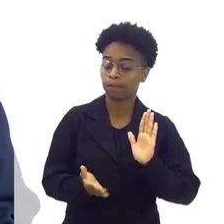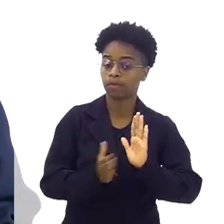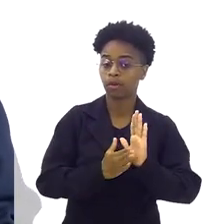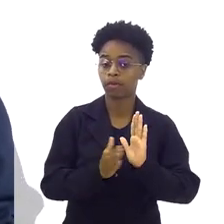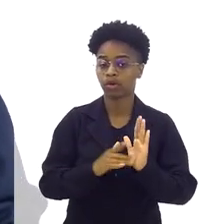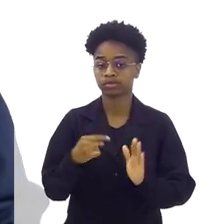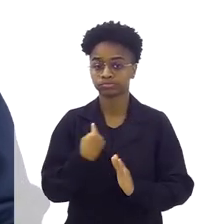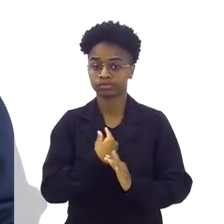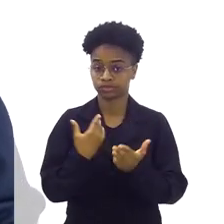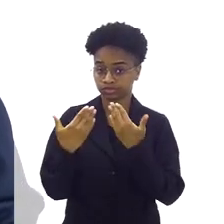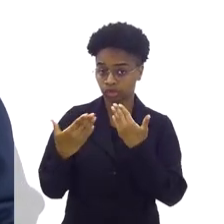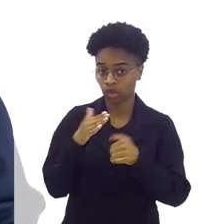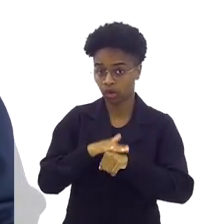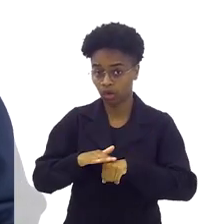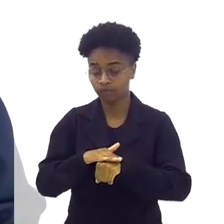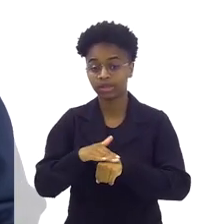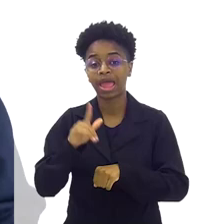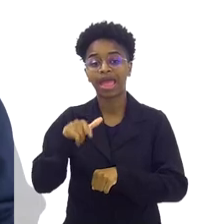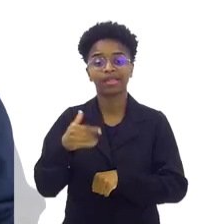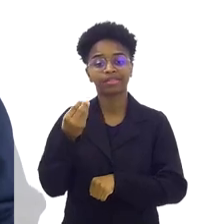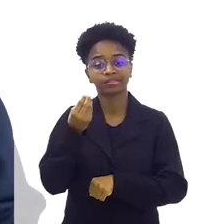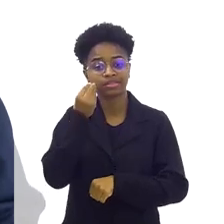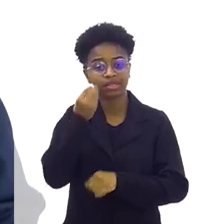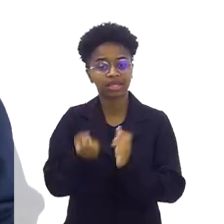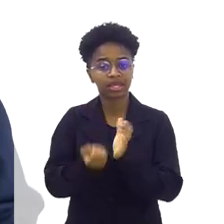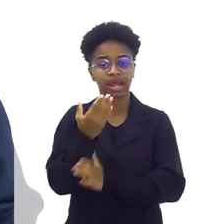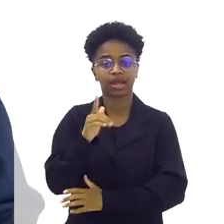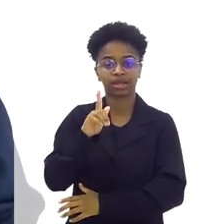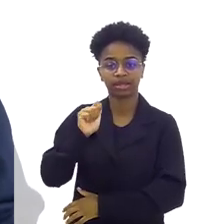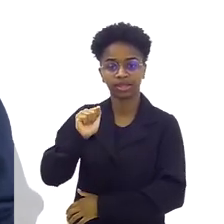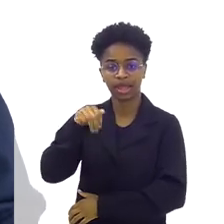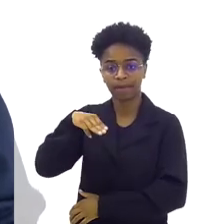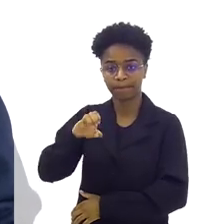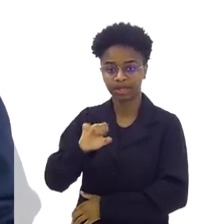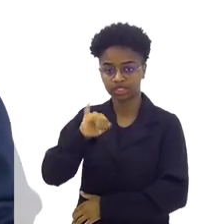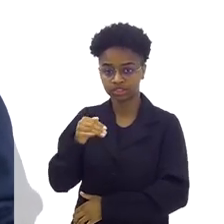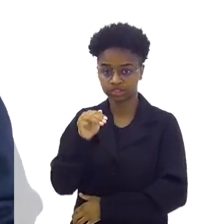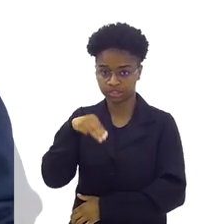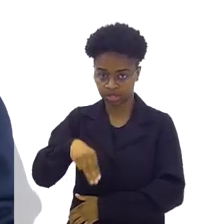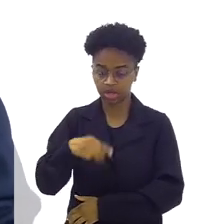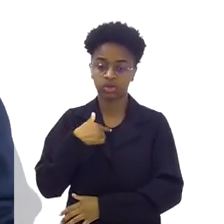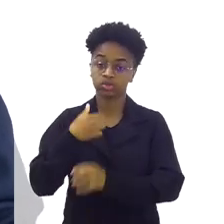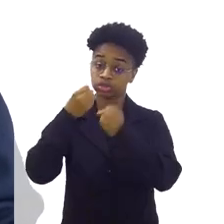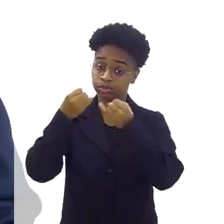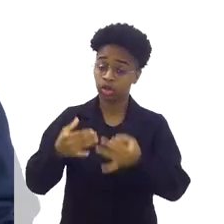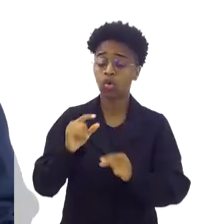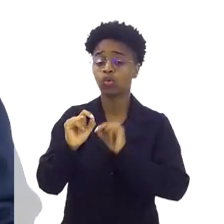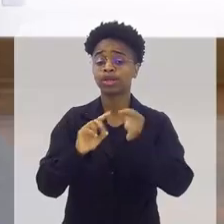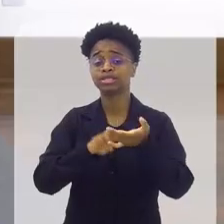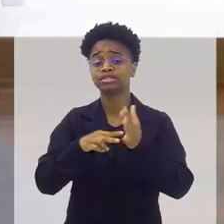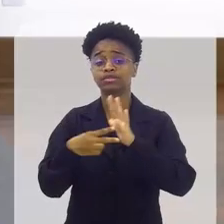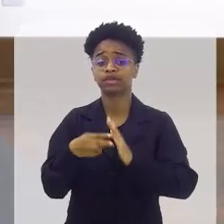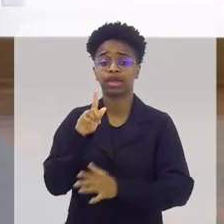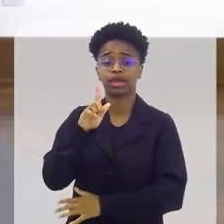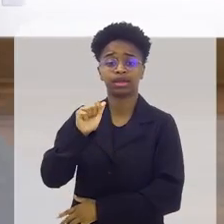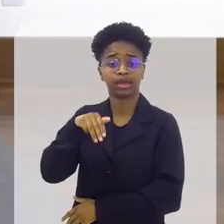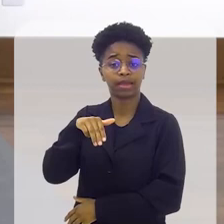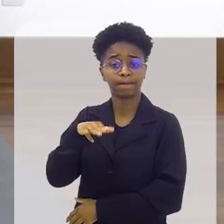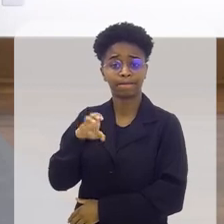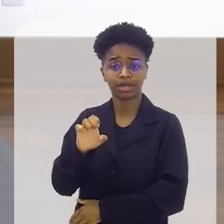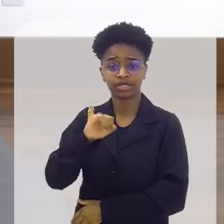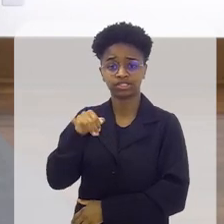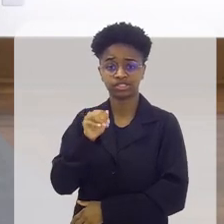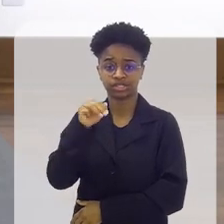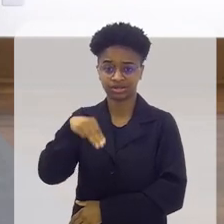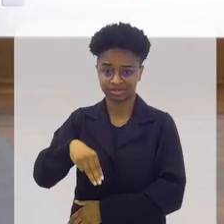nossa proposta, quando a gente conversou, era exatamente trazer uma Game Jam. E aí, até para esclarecer, porque eu Vamos acho que esclarecer o que vai é ser Game